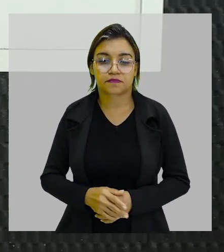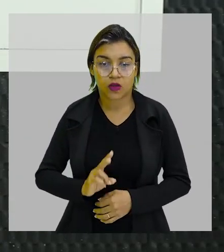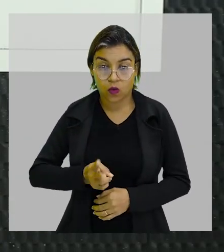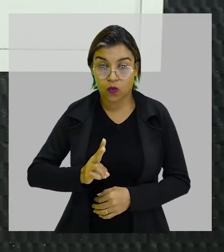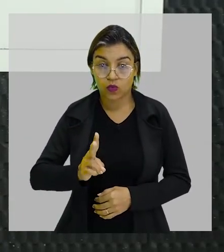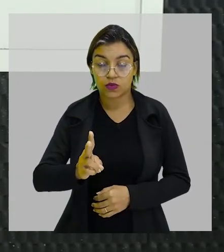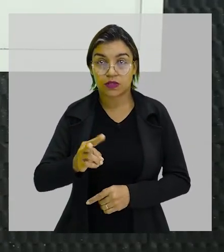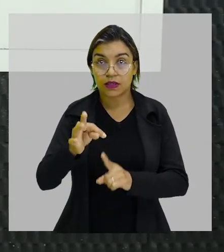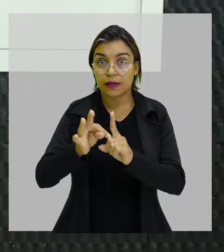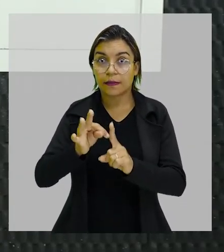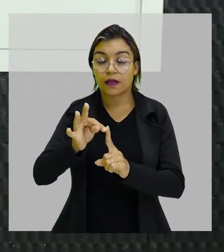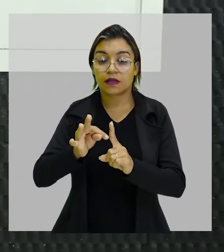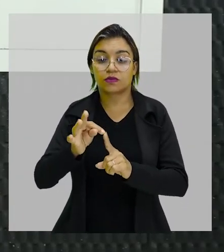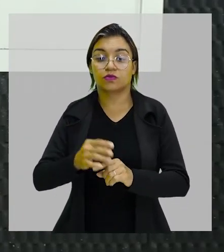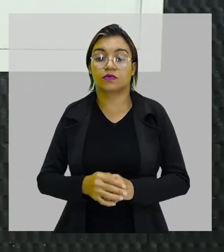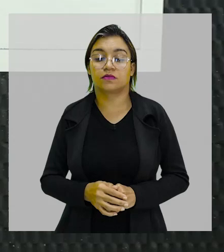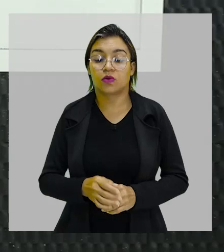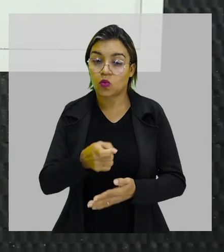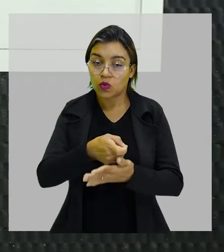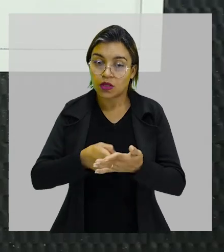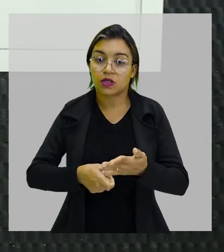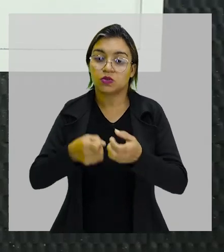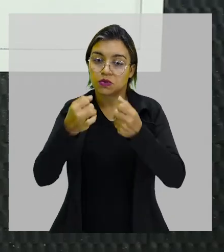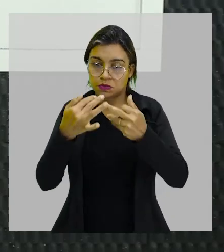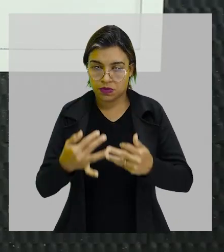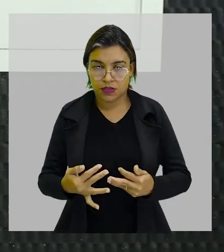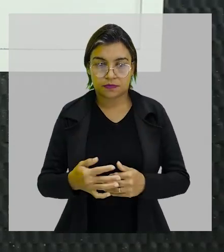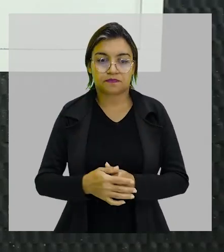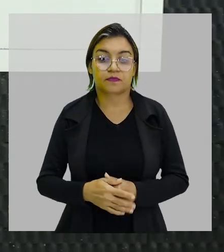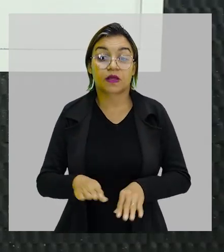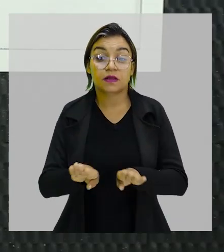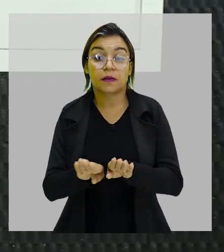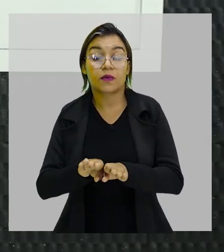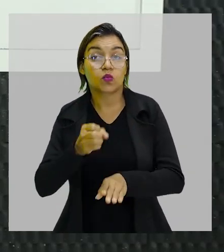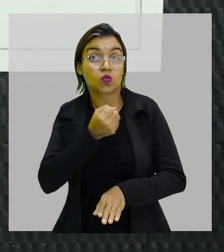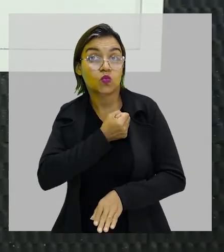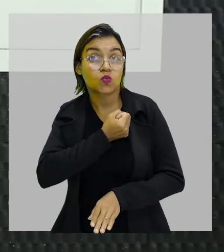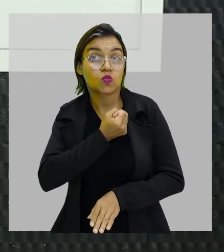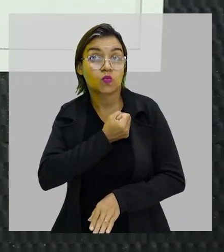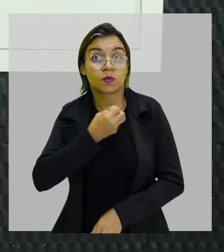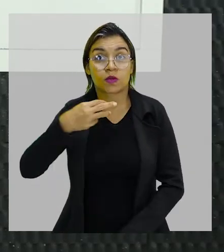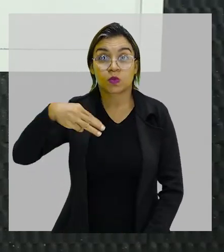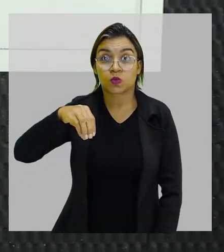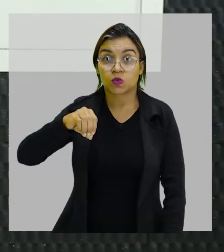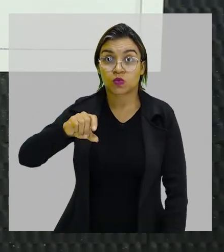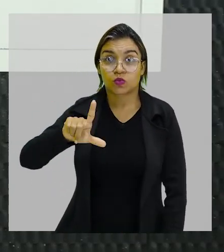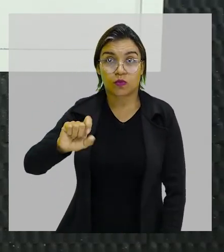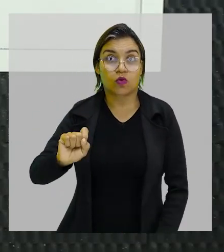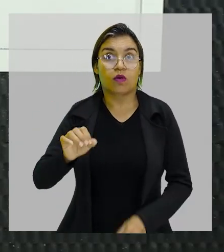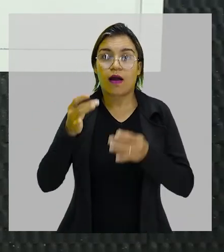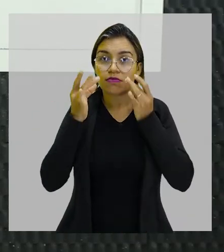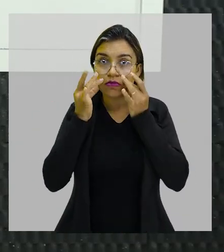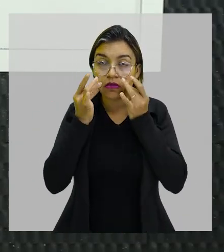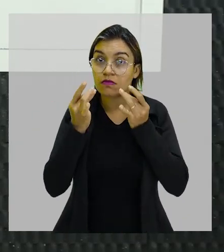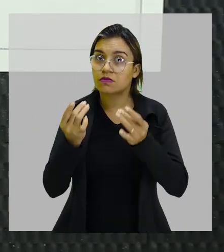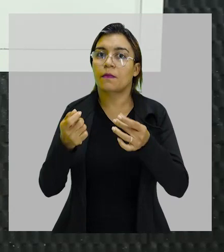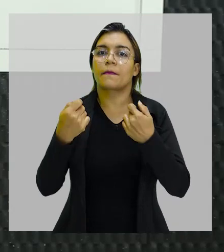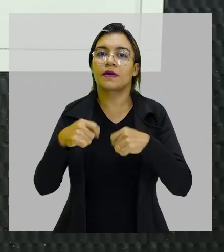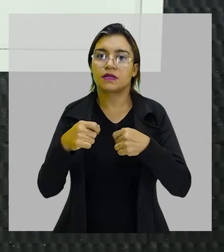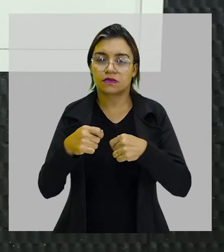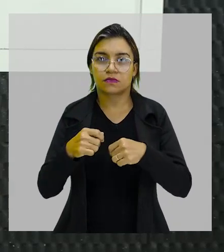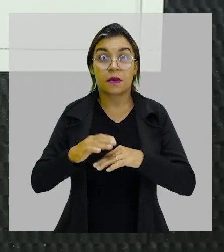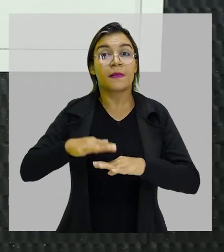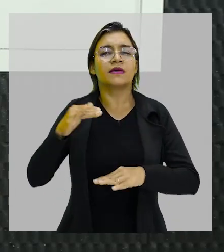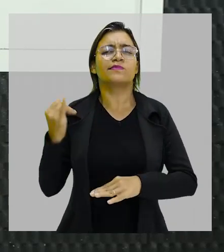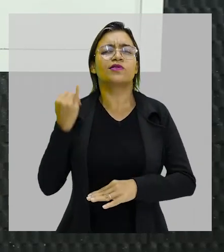certo? Então isso também está explícito no texto, tá ok? O número de mols, isso aqui você tem que ficar ligado, e o